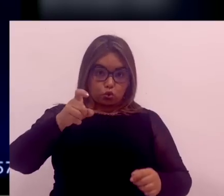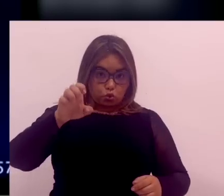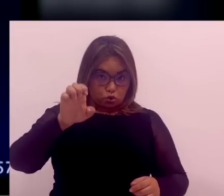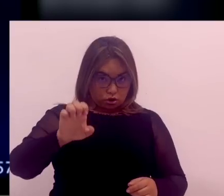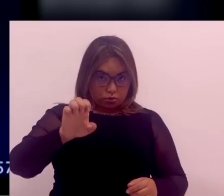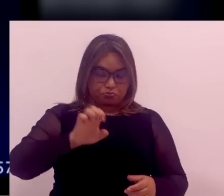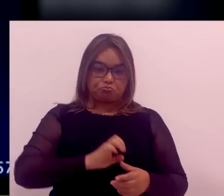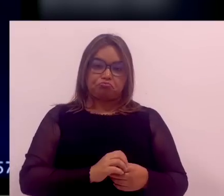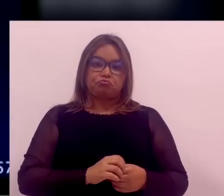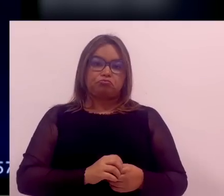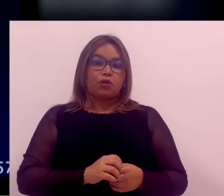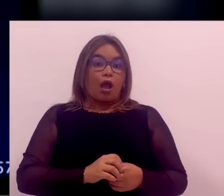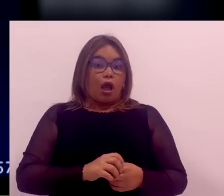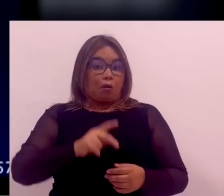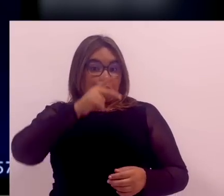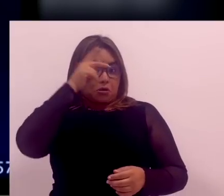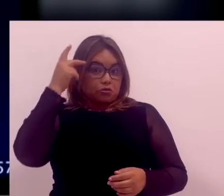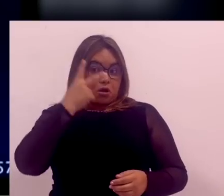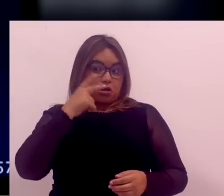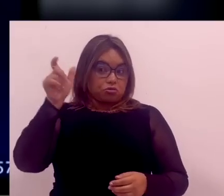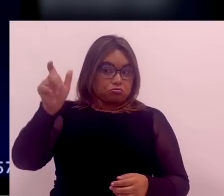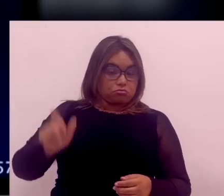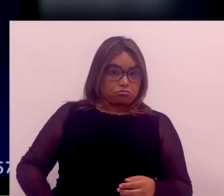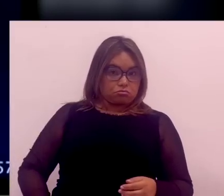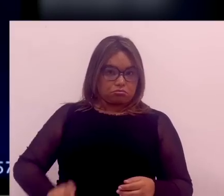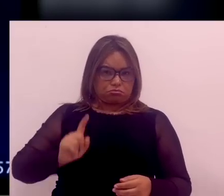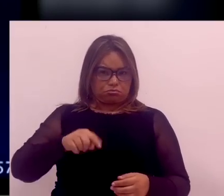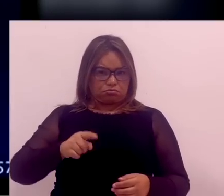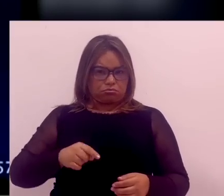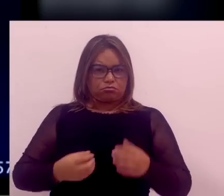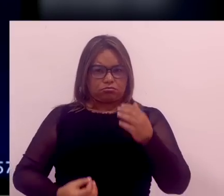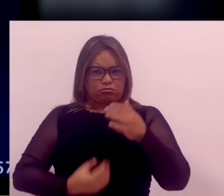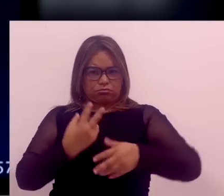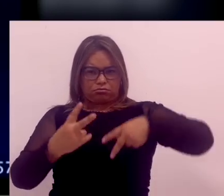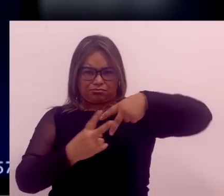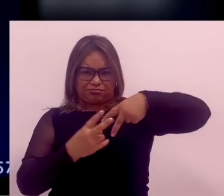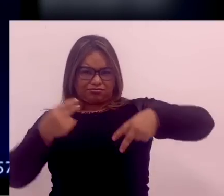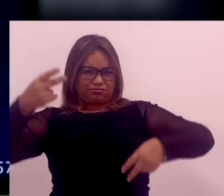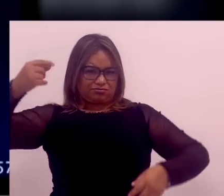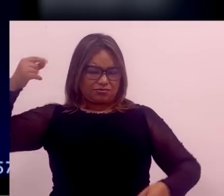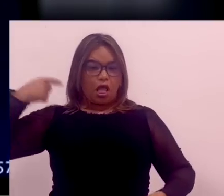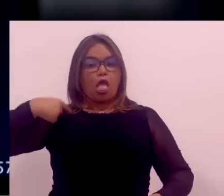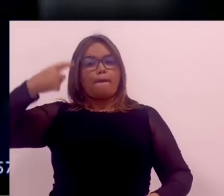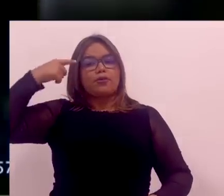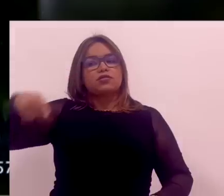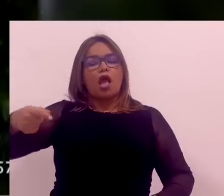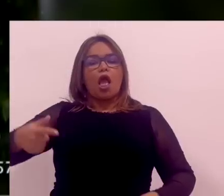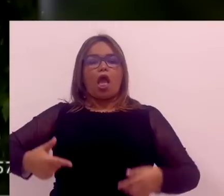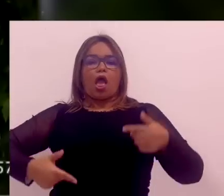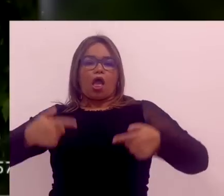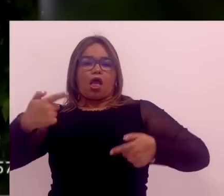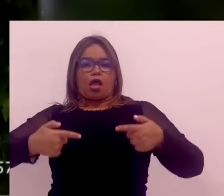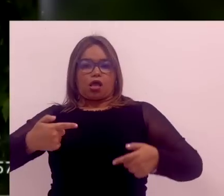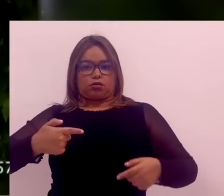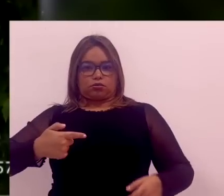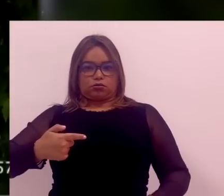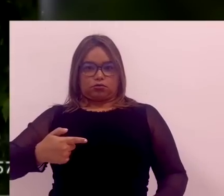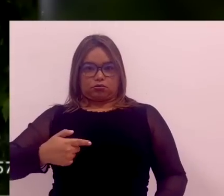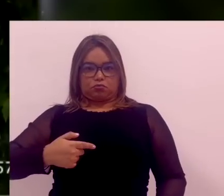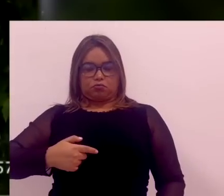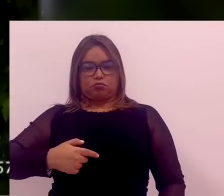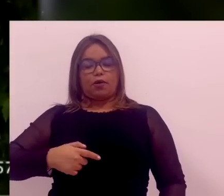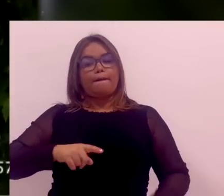dos fundadores da maçonaria. Eu pensava que ele era um guerreiro diante do Senhor, contra o Senhor.